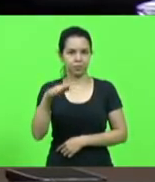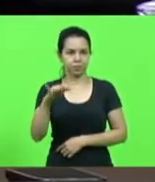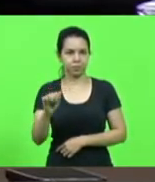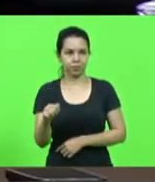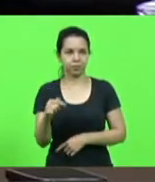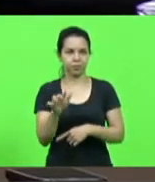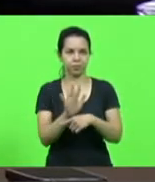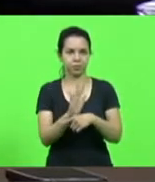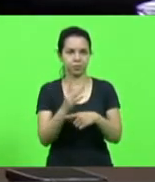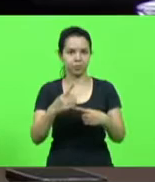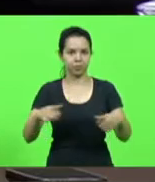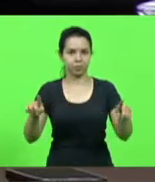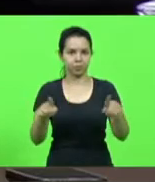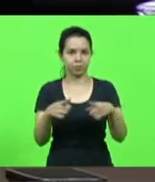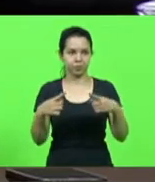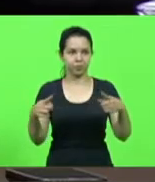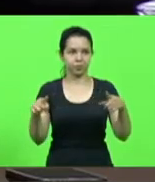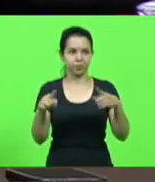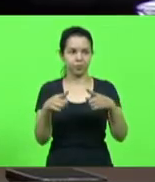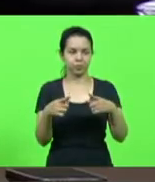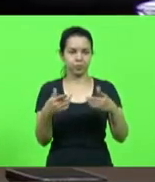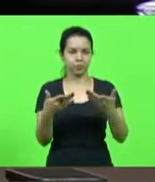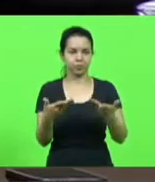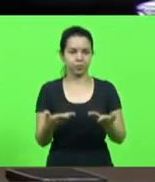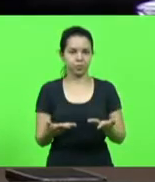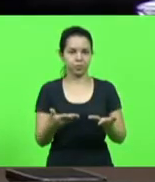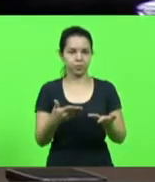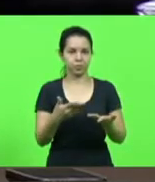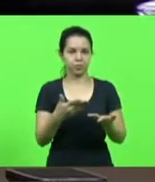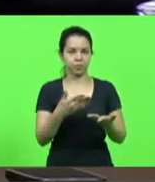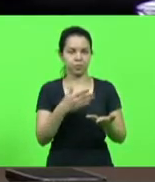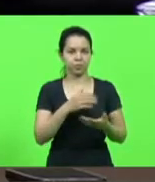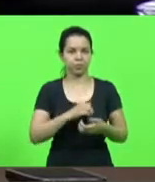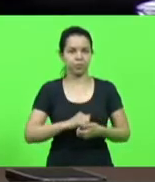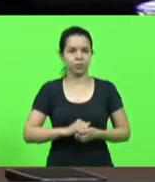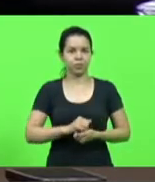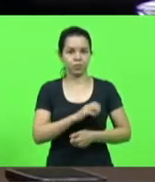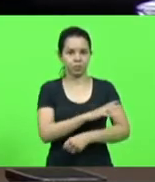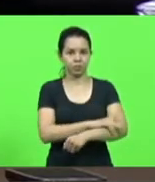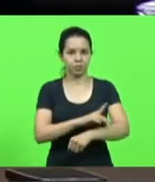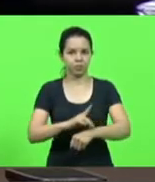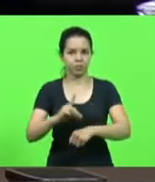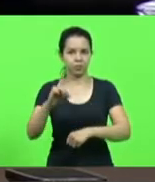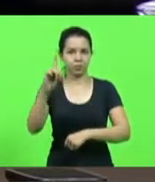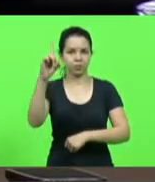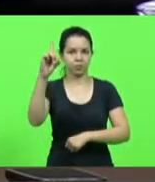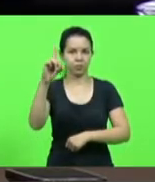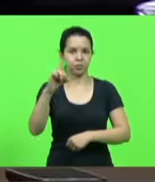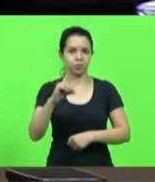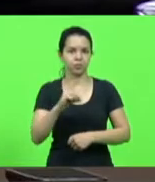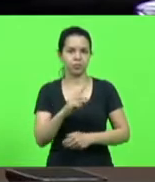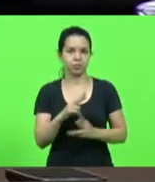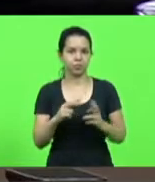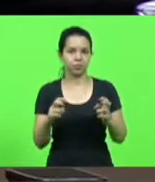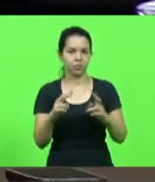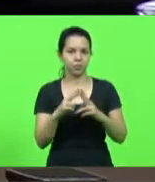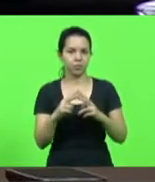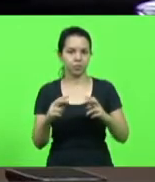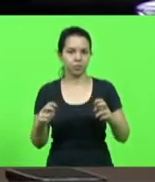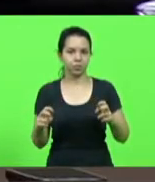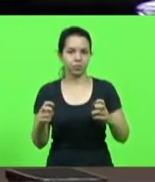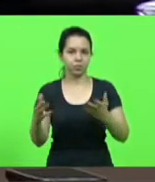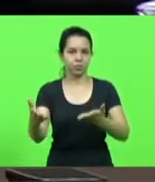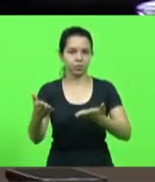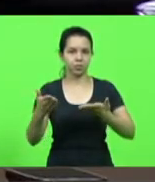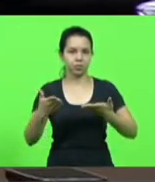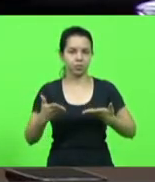Meu Pastor, interpretada pelo coral Vozes de Sião da Assembleia de Deus de Florianópolis. Dando continuidade, o senhor presidente convidou para fazer